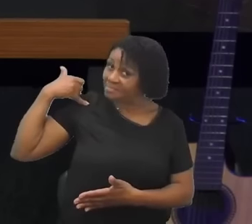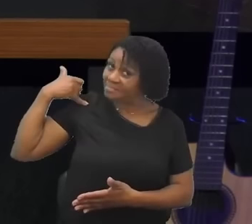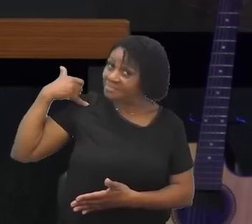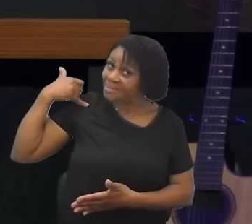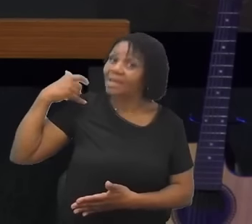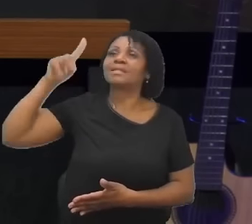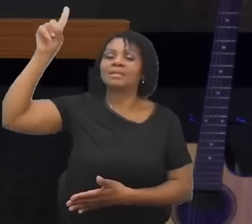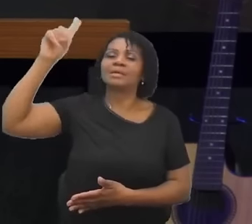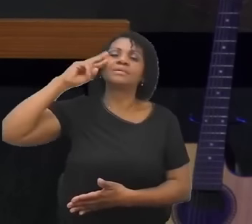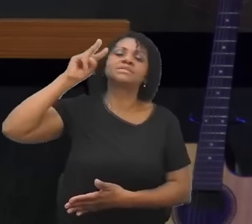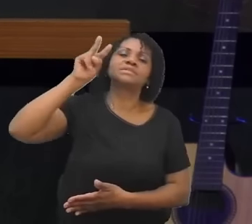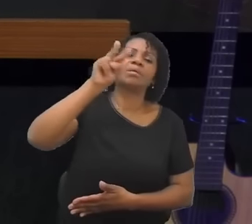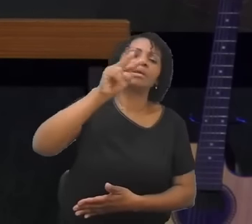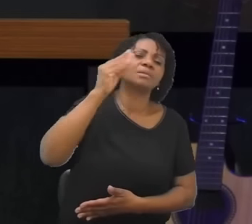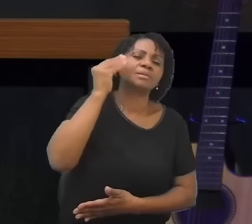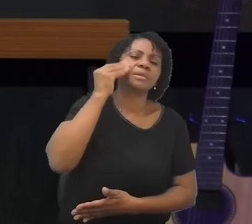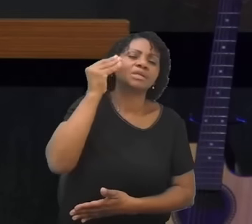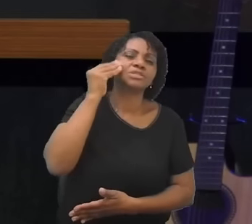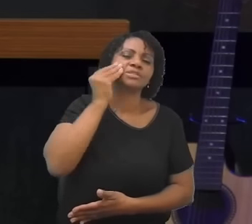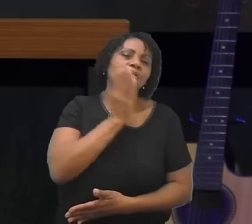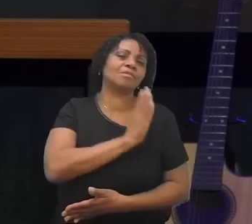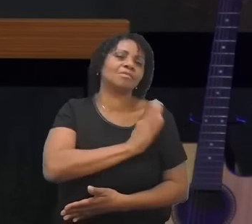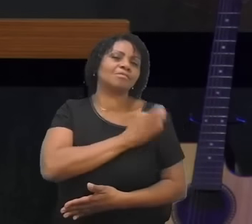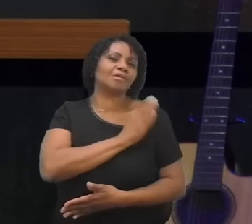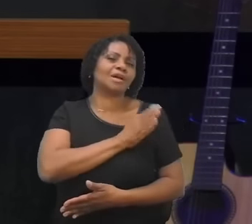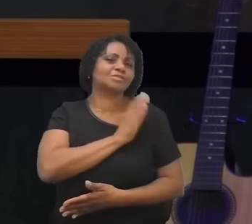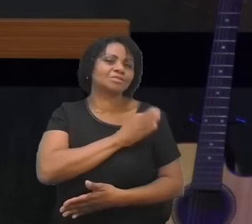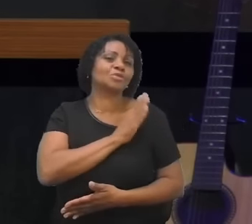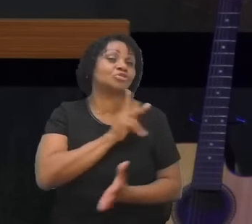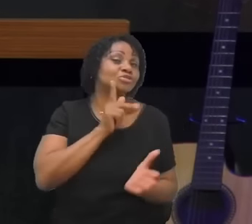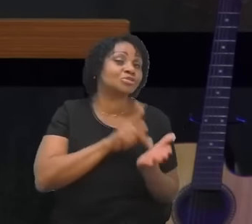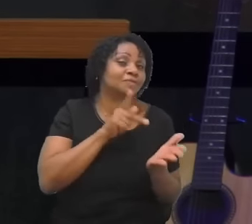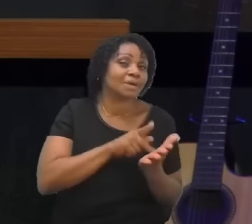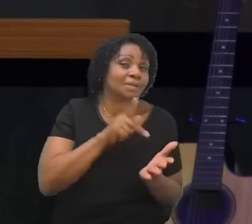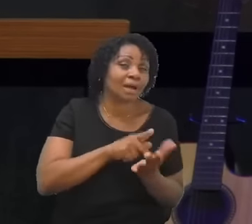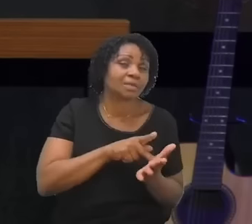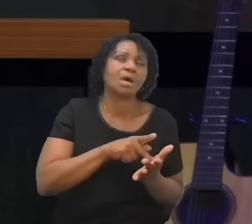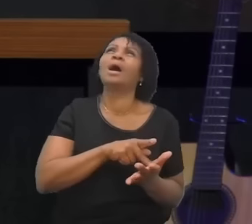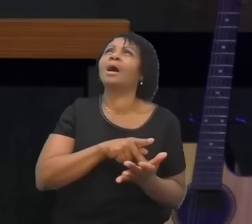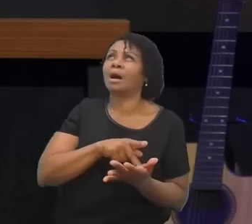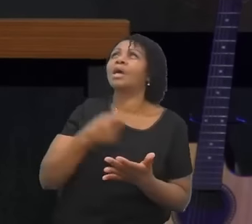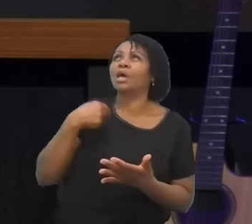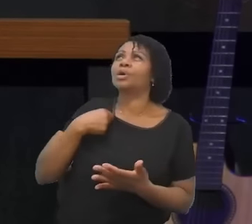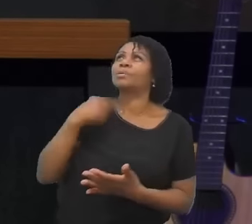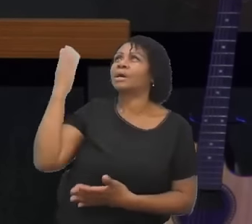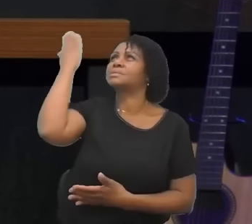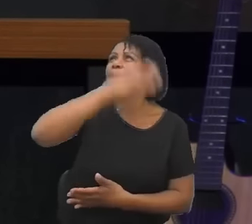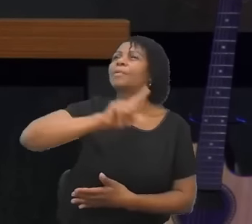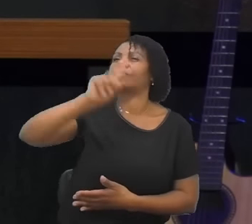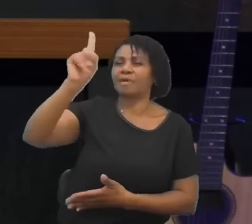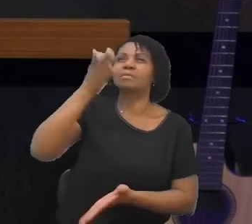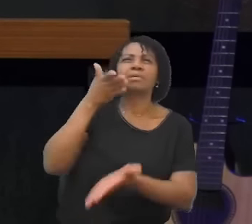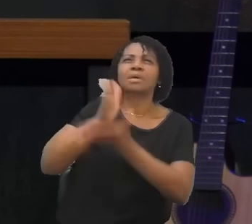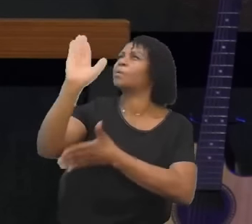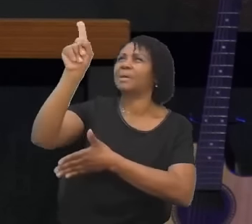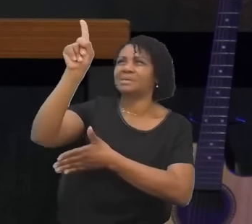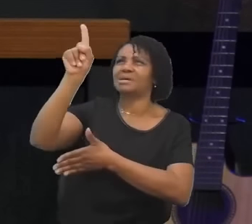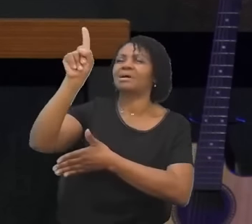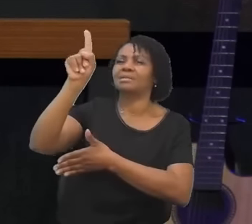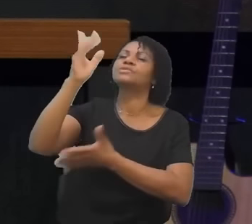isso. Deus está testando corações na força. Então fala, eu quero ser aprovado, Deus.